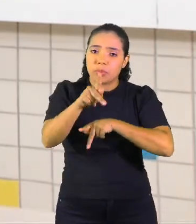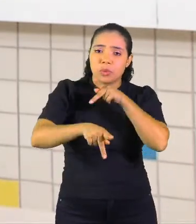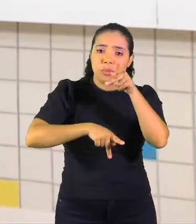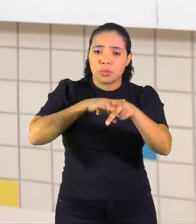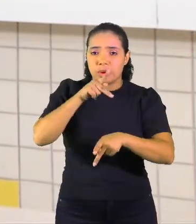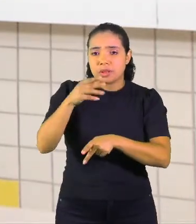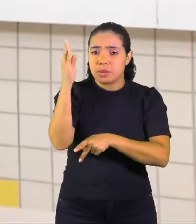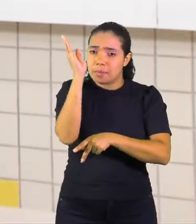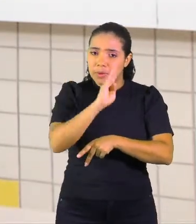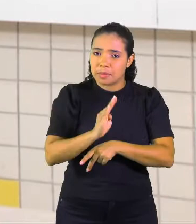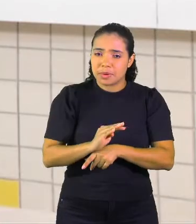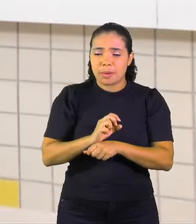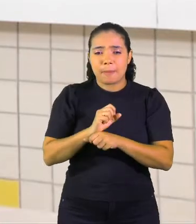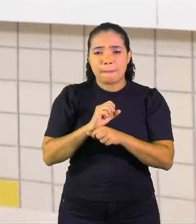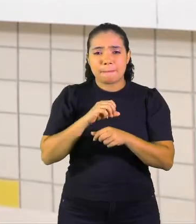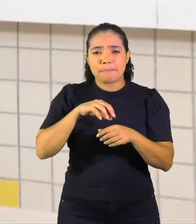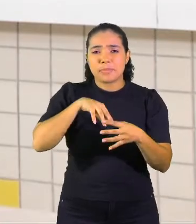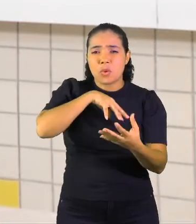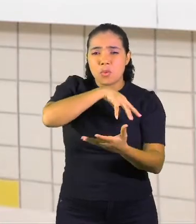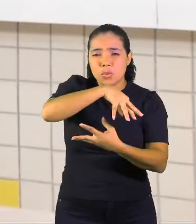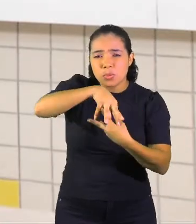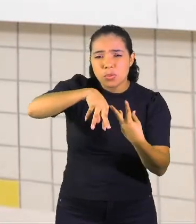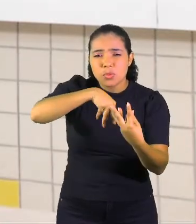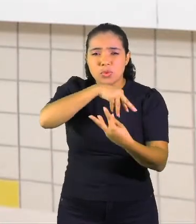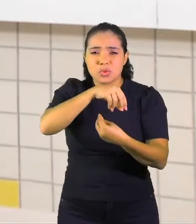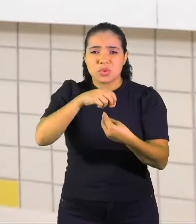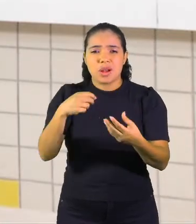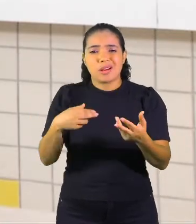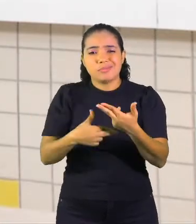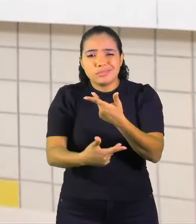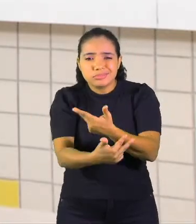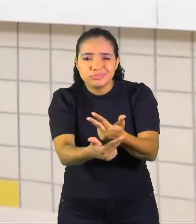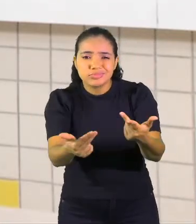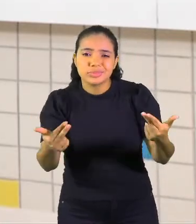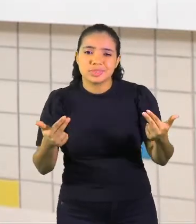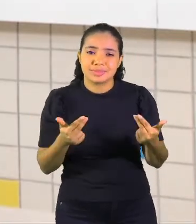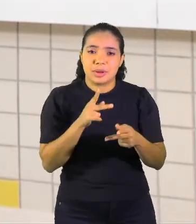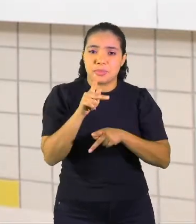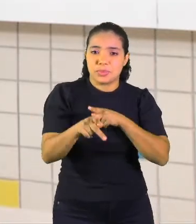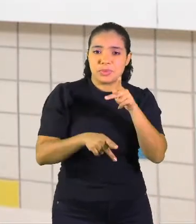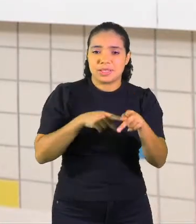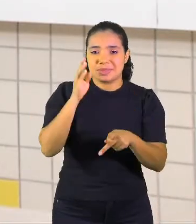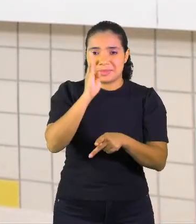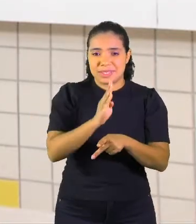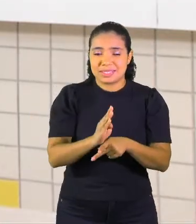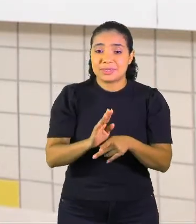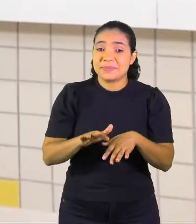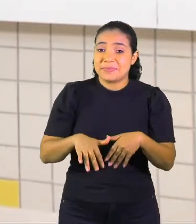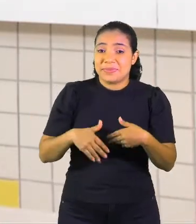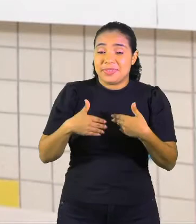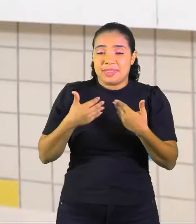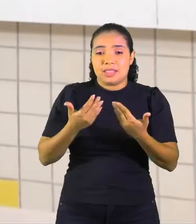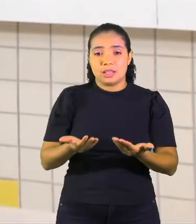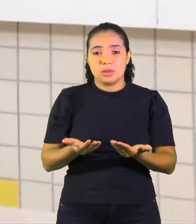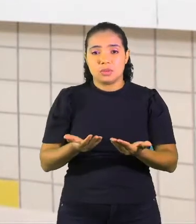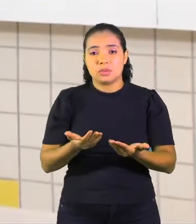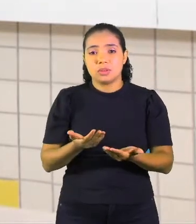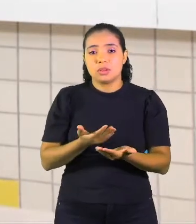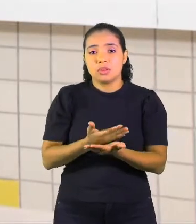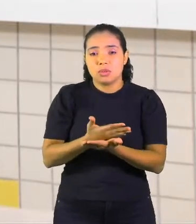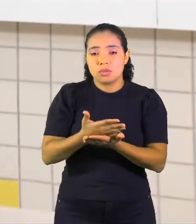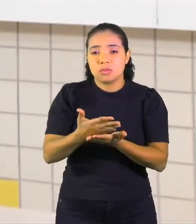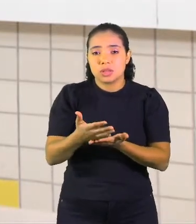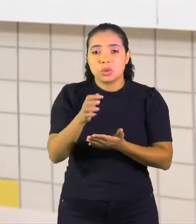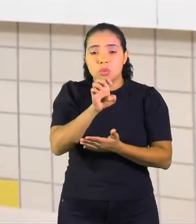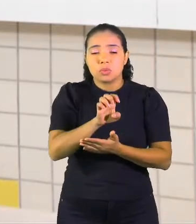grande diversidade que é o povo brasileiro. E nisso nós chegamos ao nosso estado,